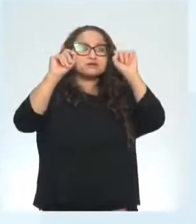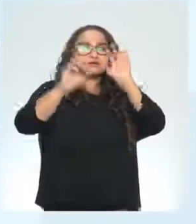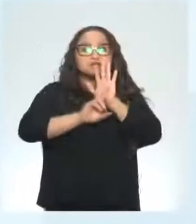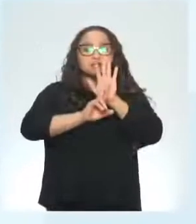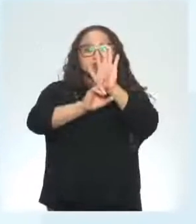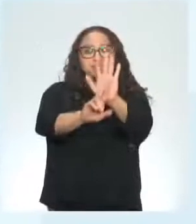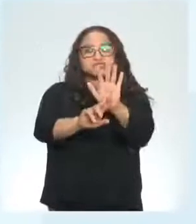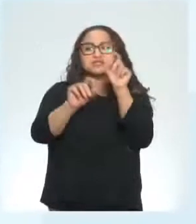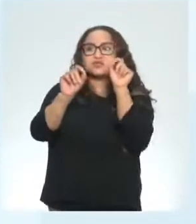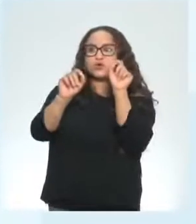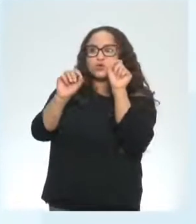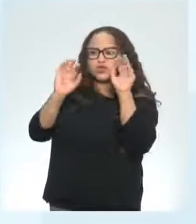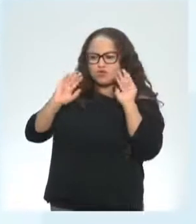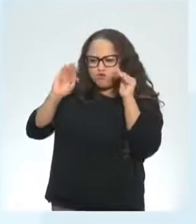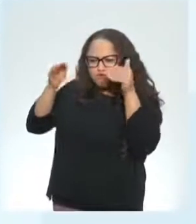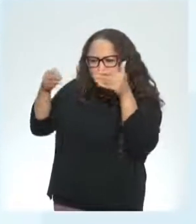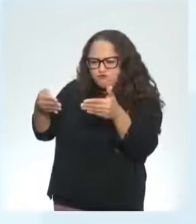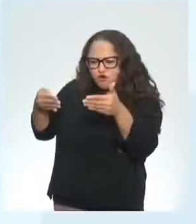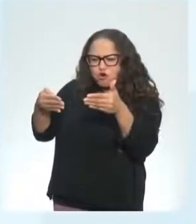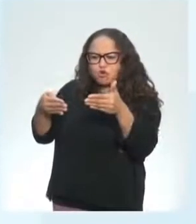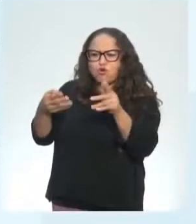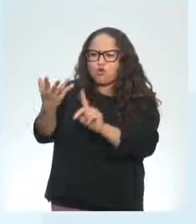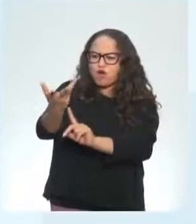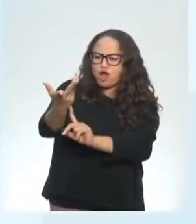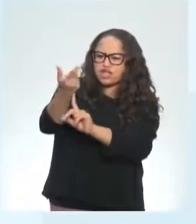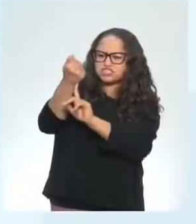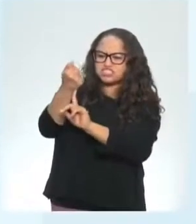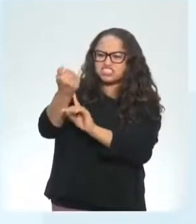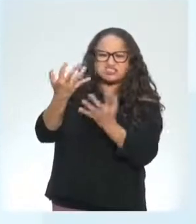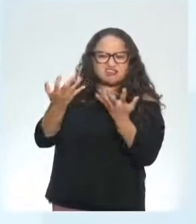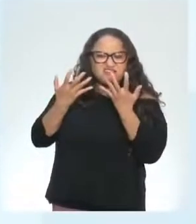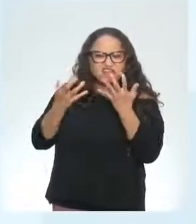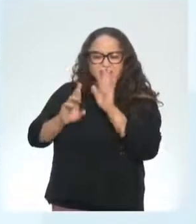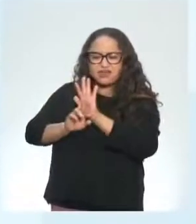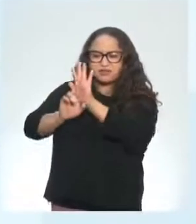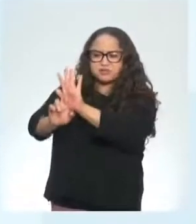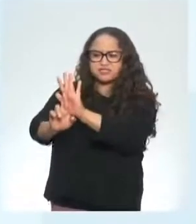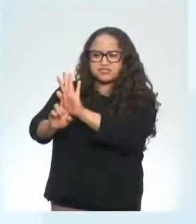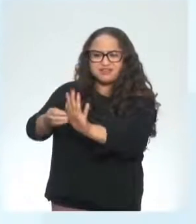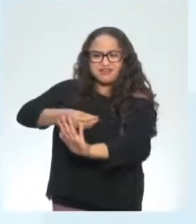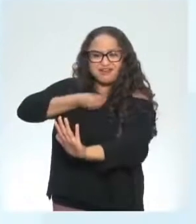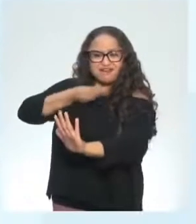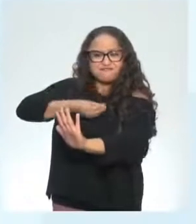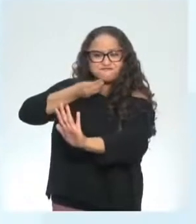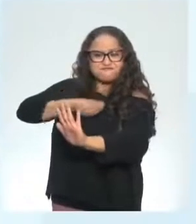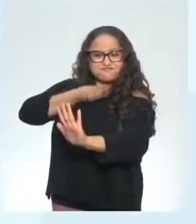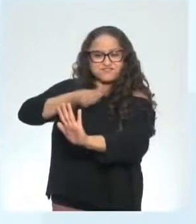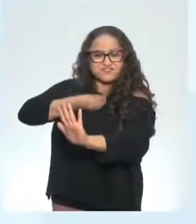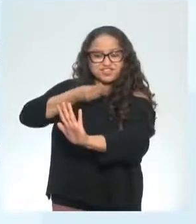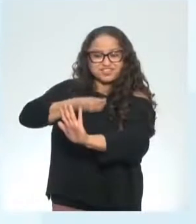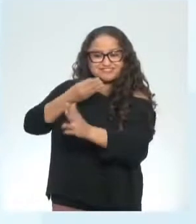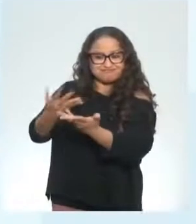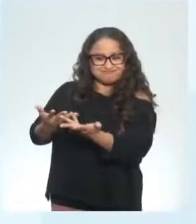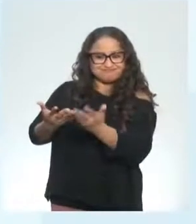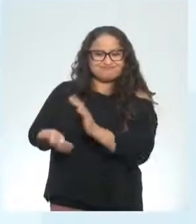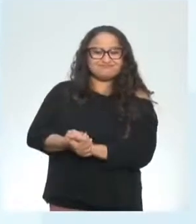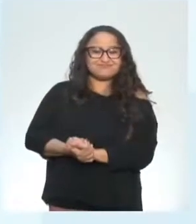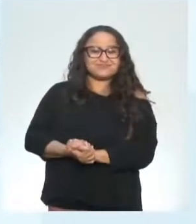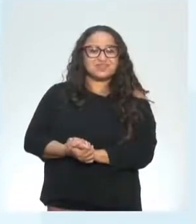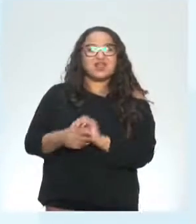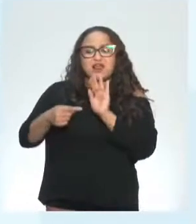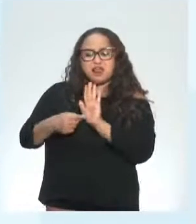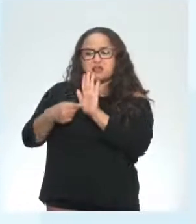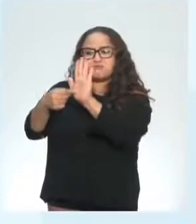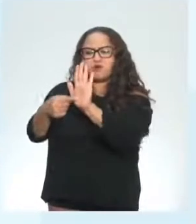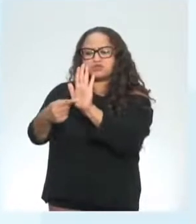qual ótica o artista resolve representar aí a realidade, né? Tá certo? Então, ele realiza aí